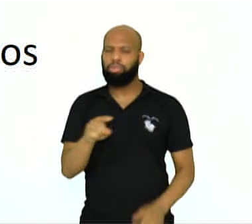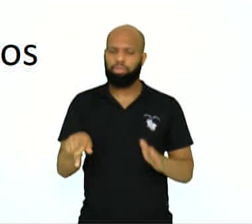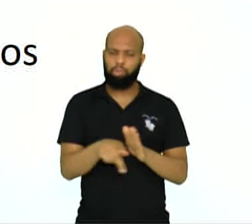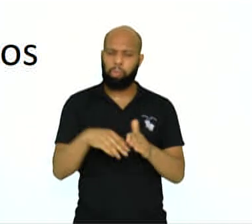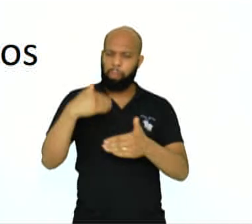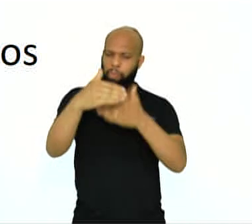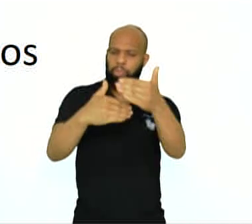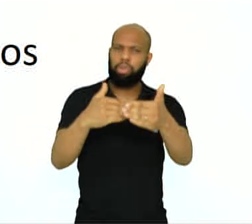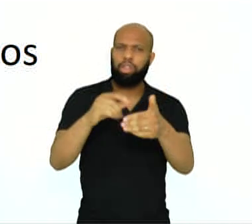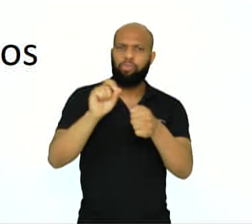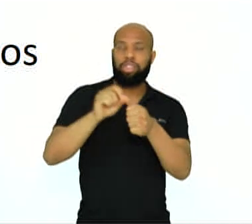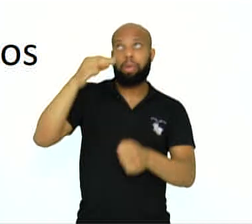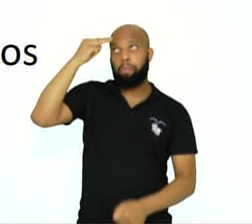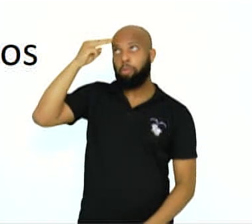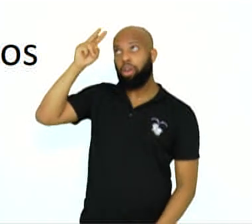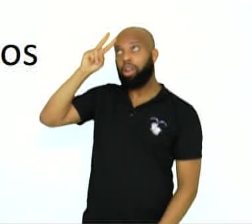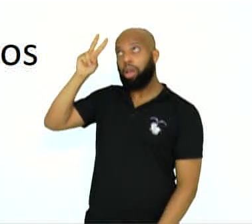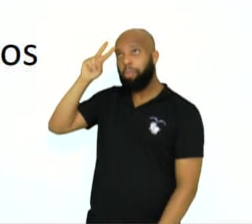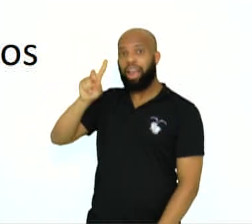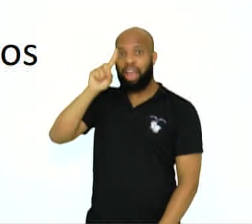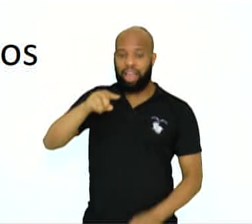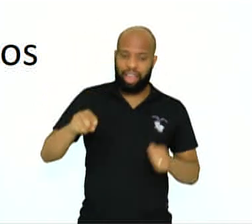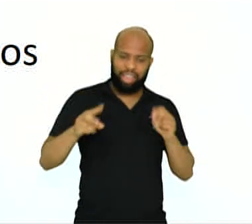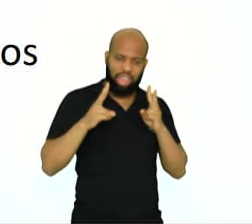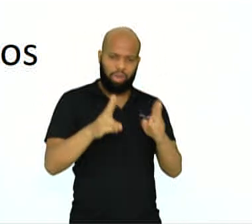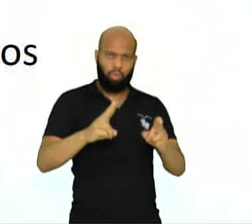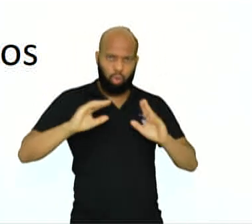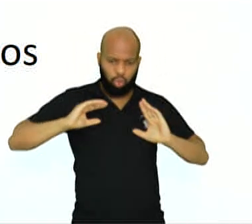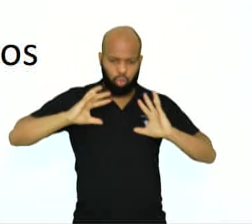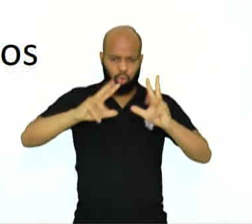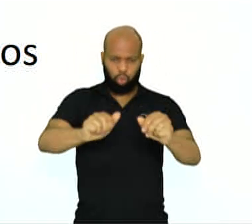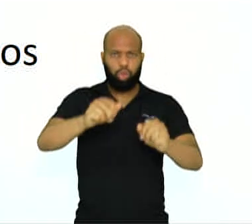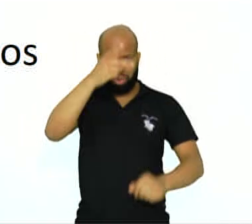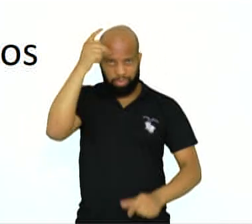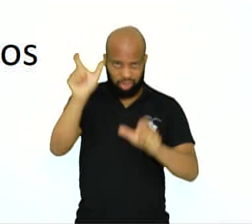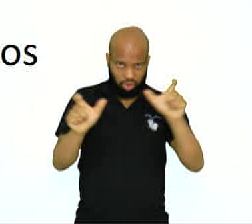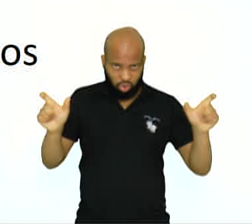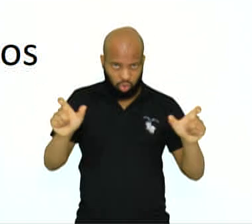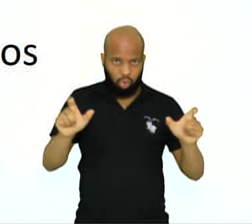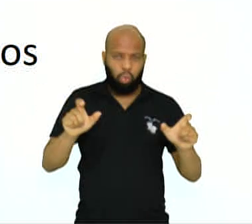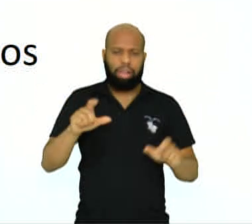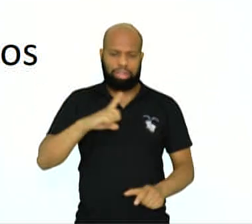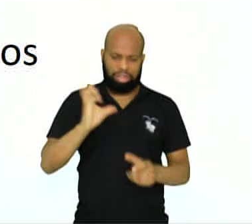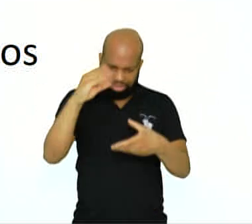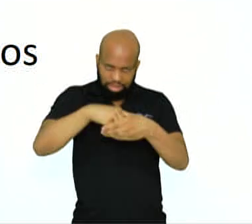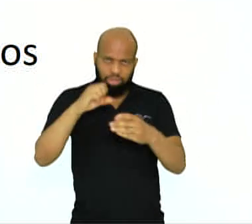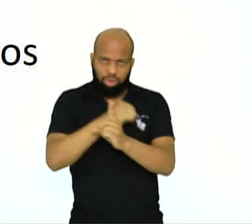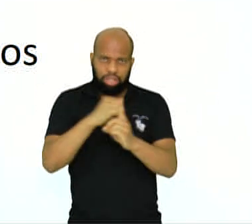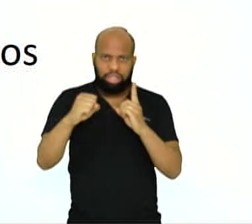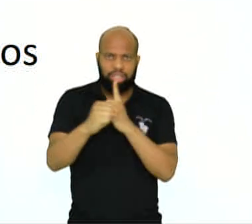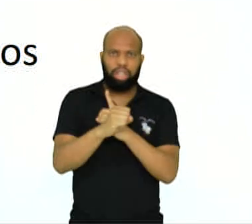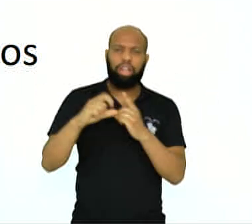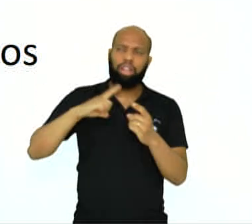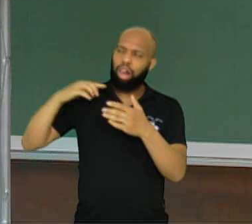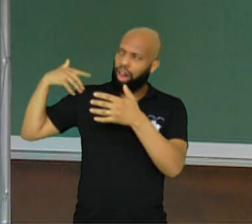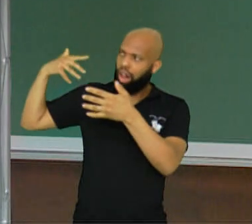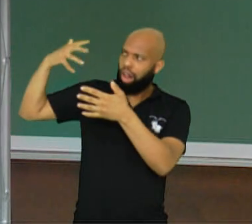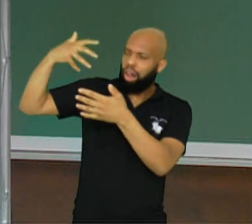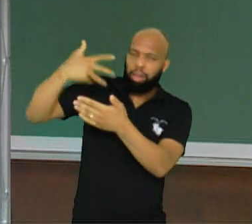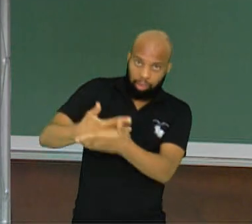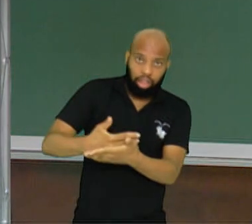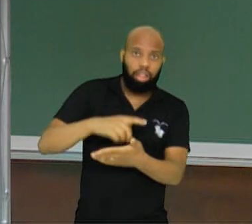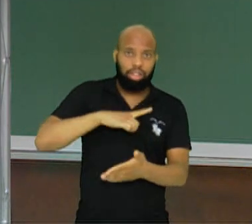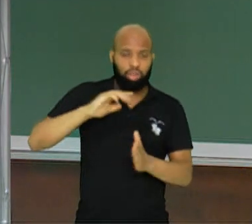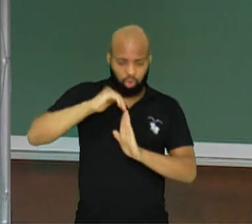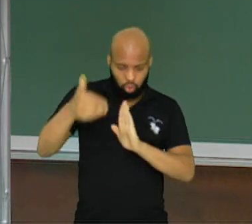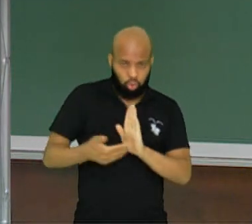de construção da memória é idêntico para todos os indivíduos? Será que na sociedade, ao longo da história,